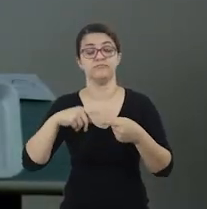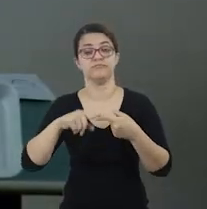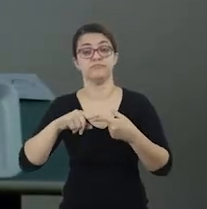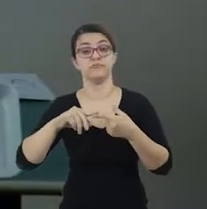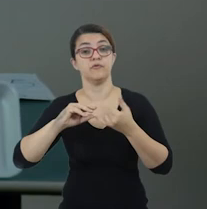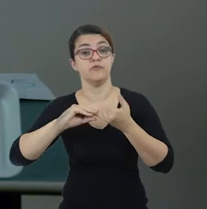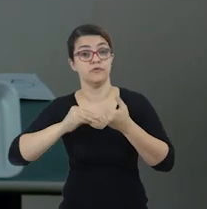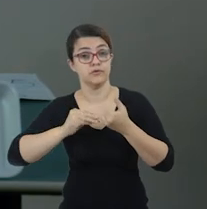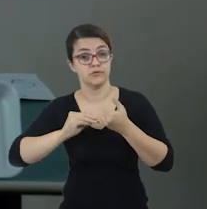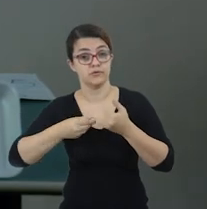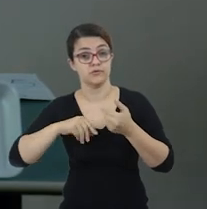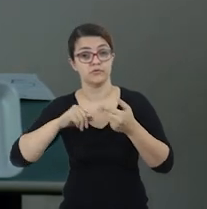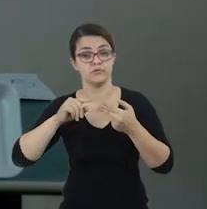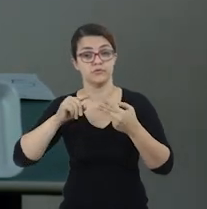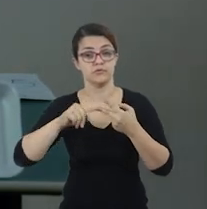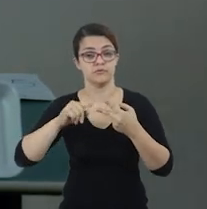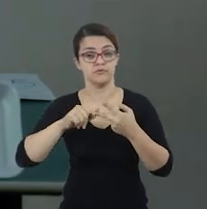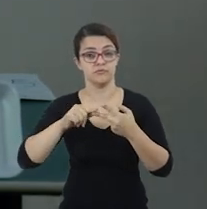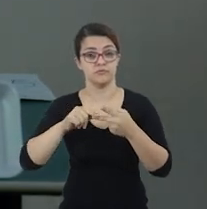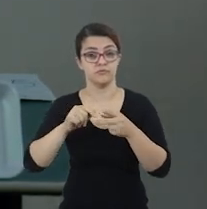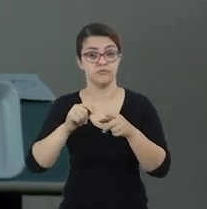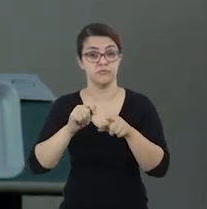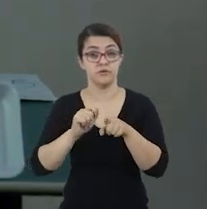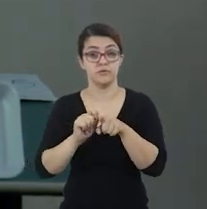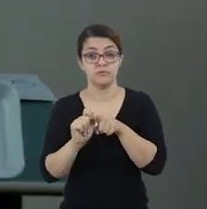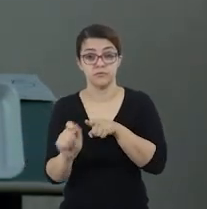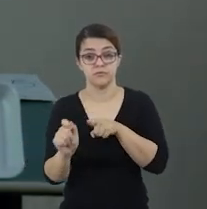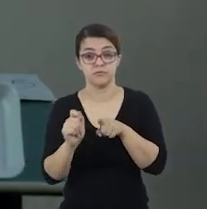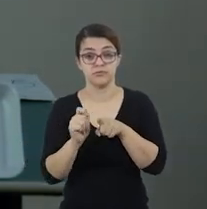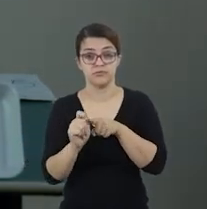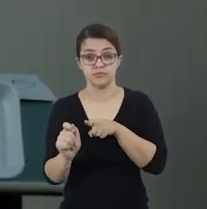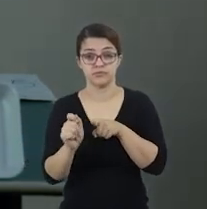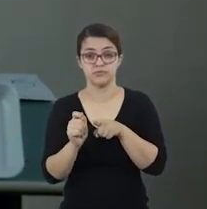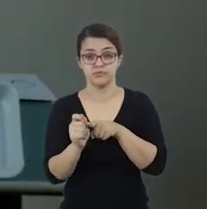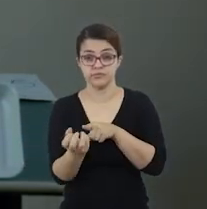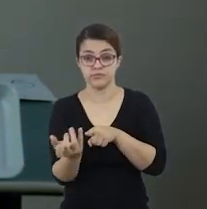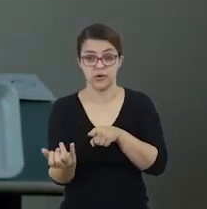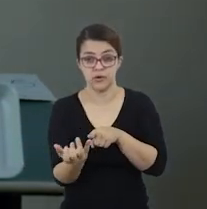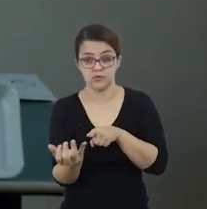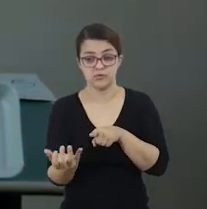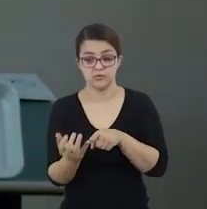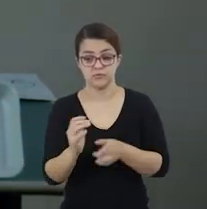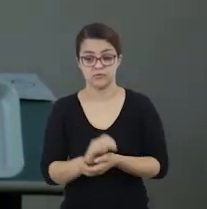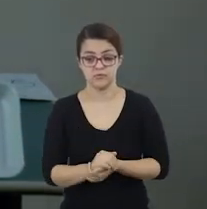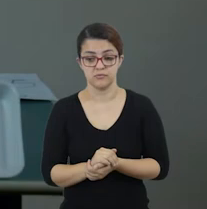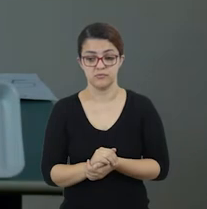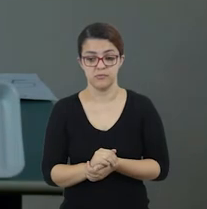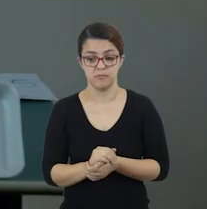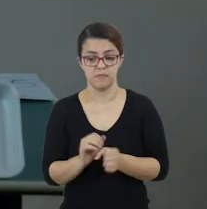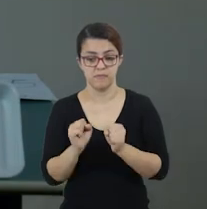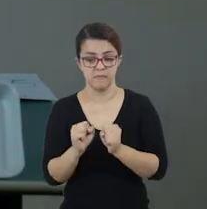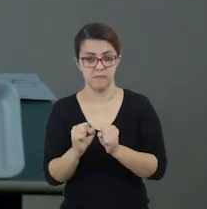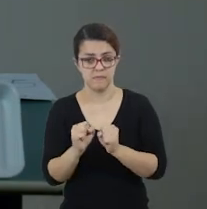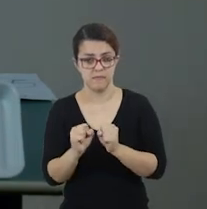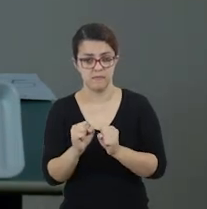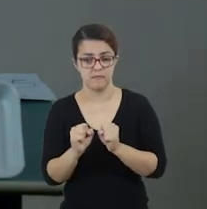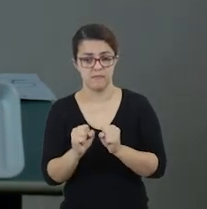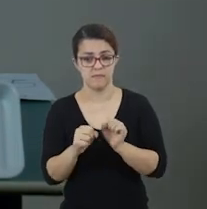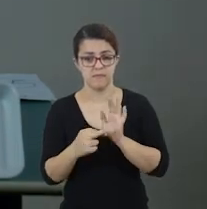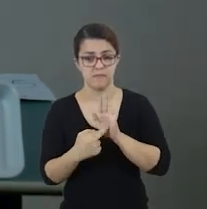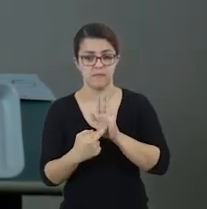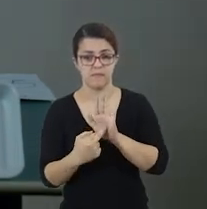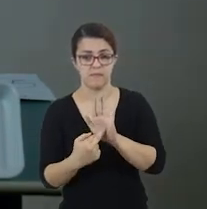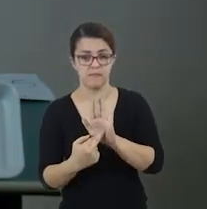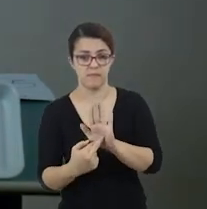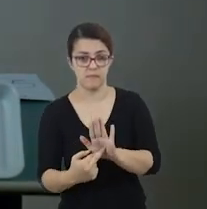feijão, palito de fósforo. Se você tiver também velinhas de aniversário, pode representar